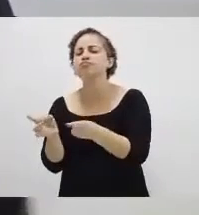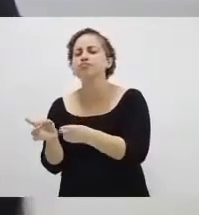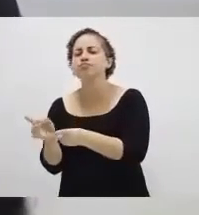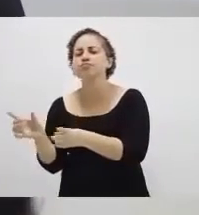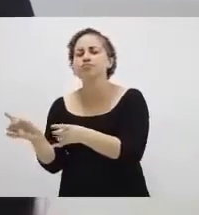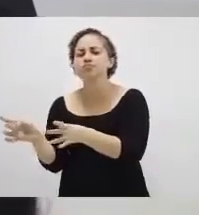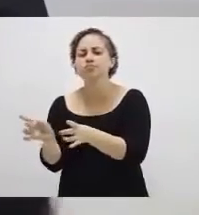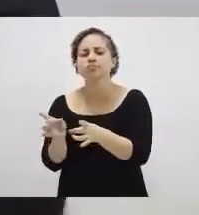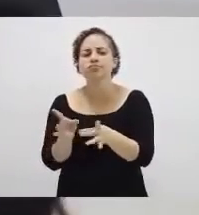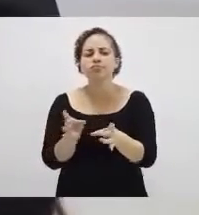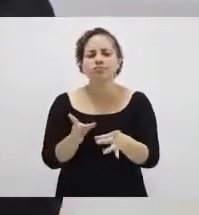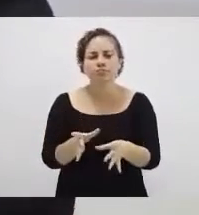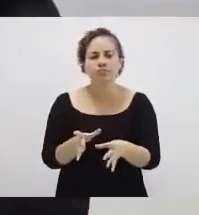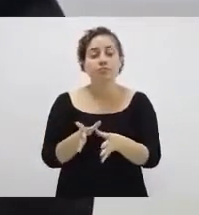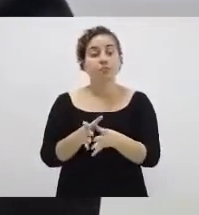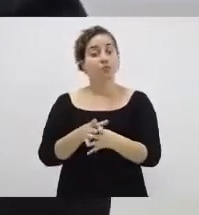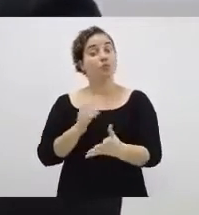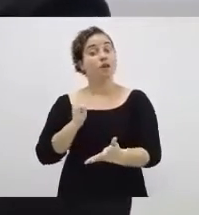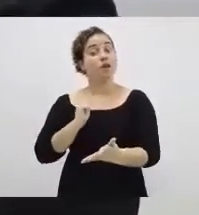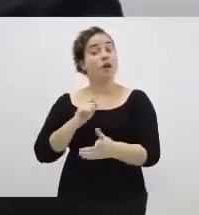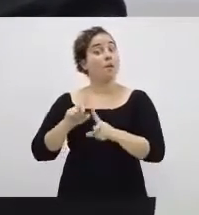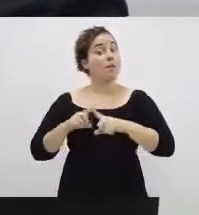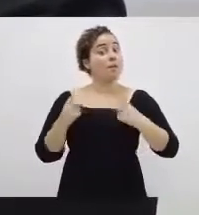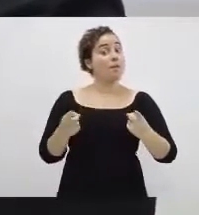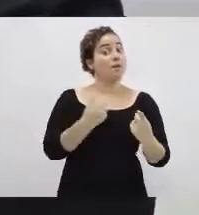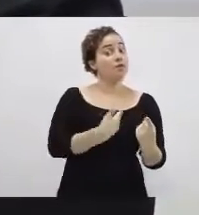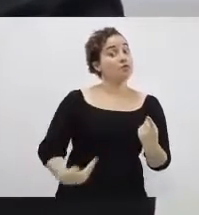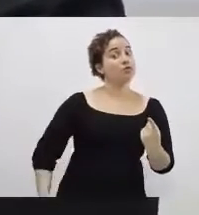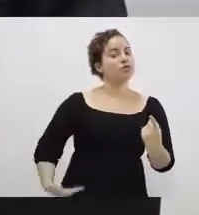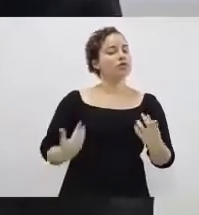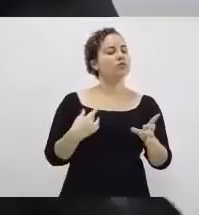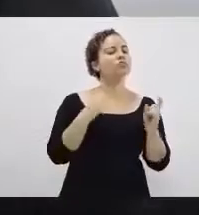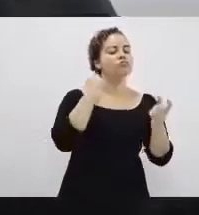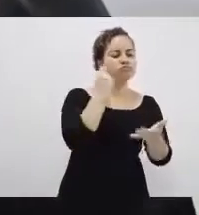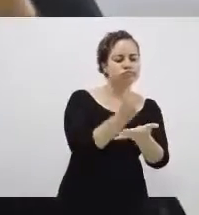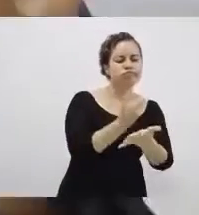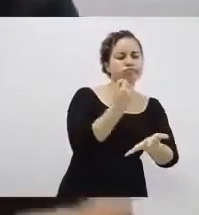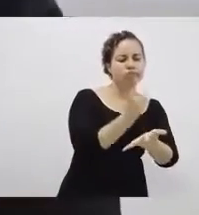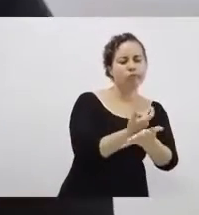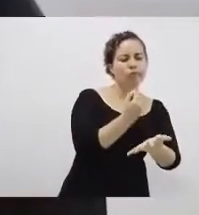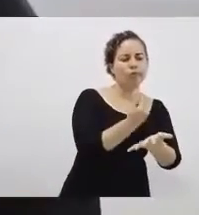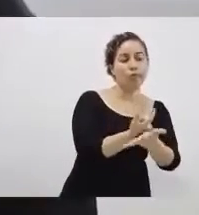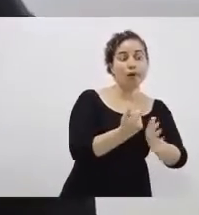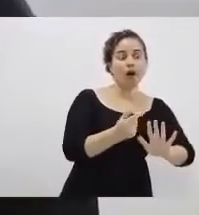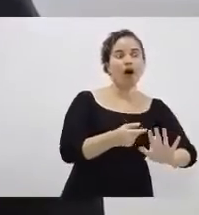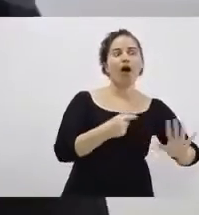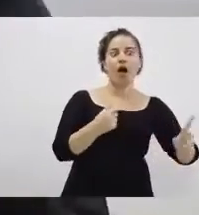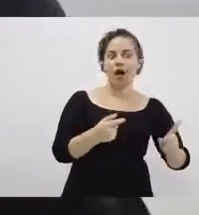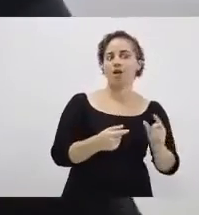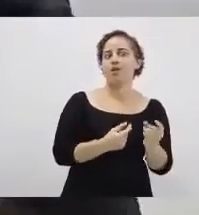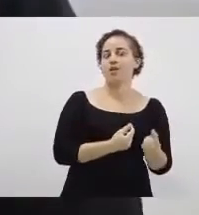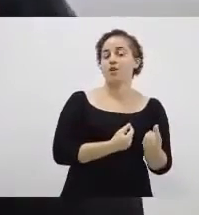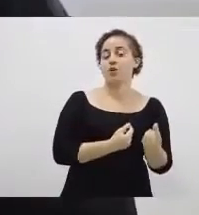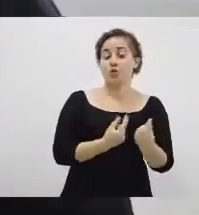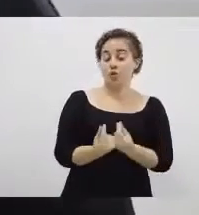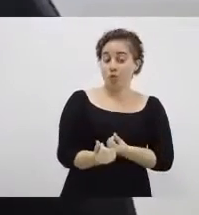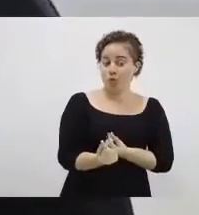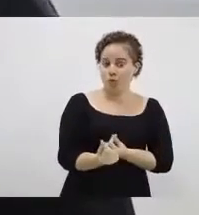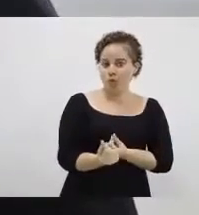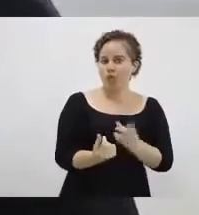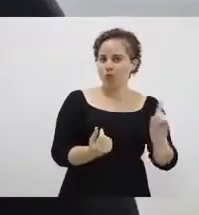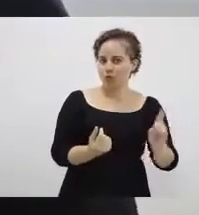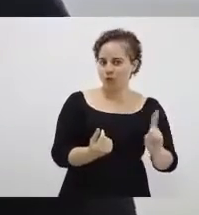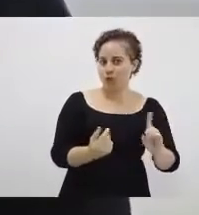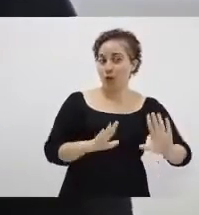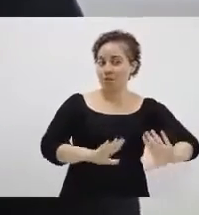governo faz? O governo vai comprando moeda para subir a cotação. Então, o governo vai fazer isso